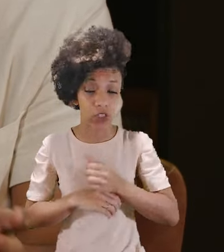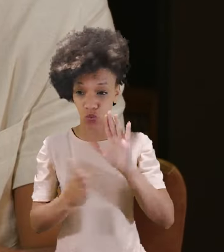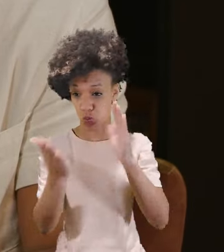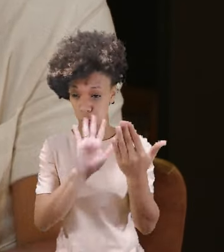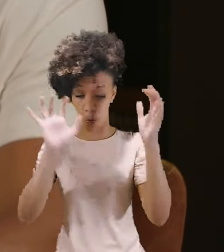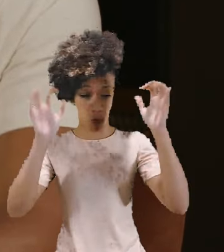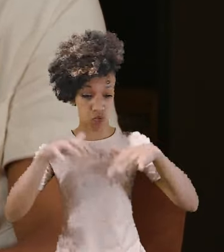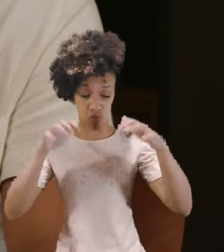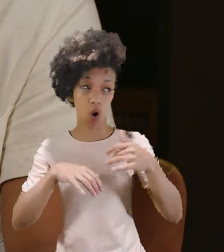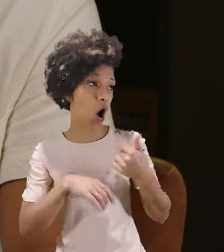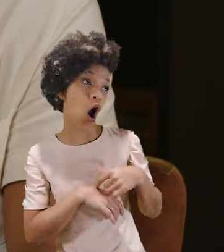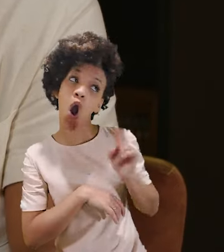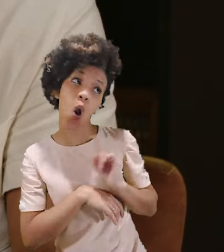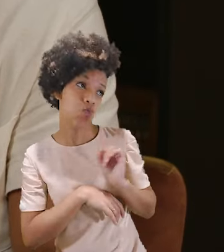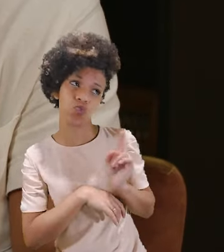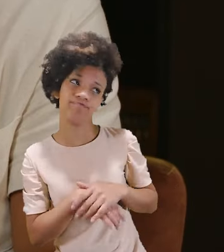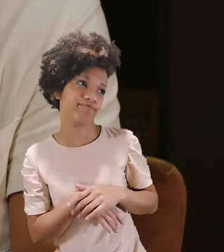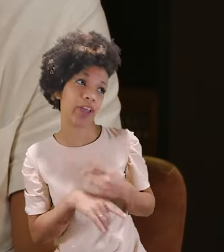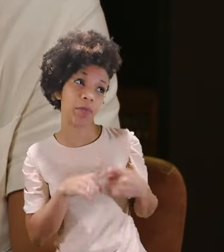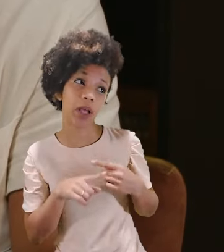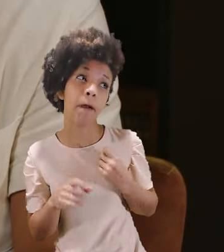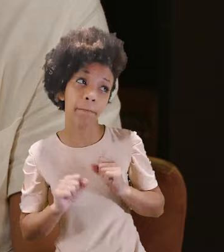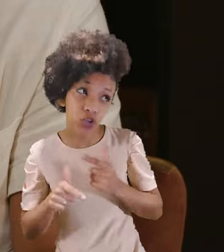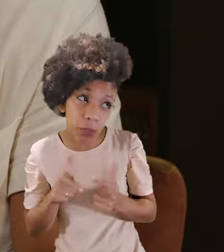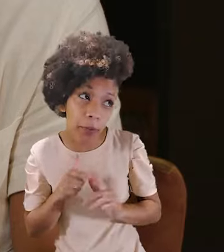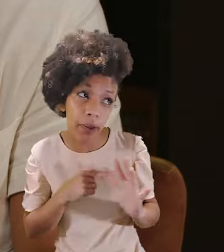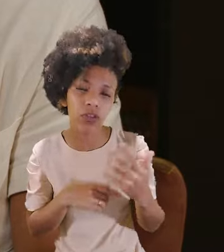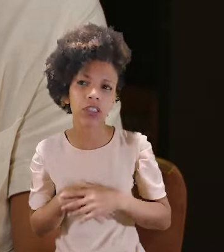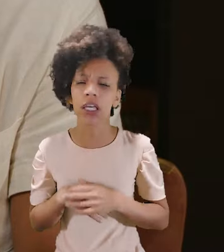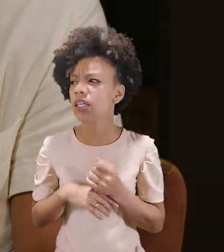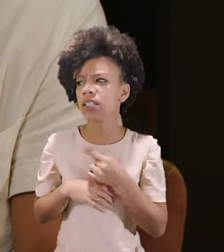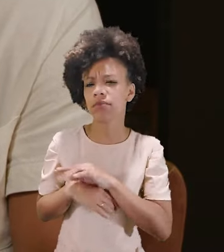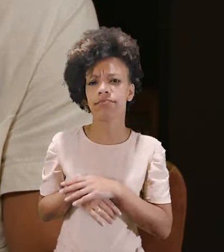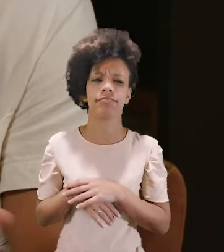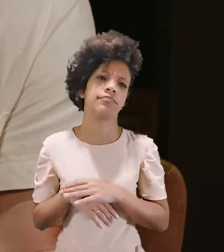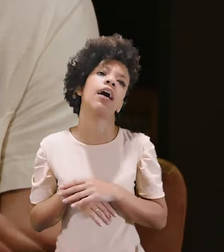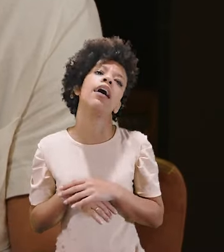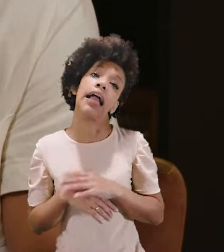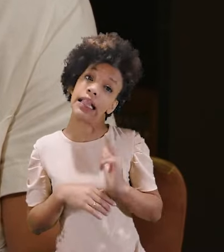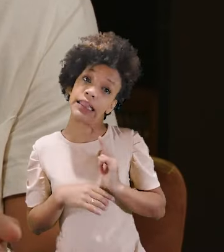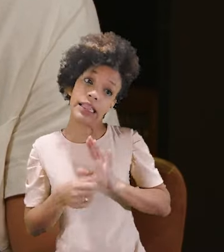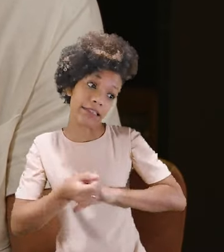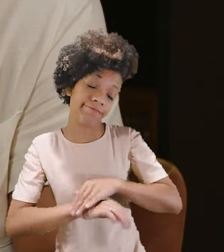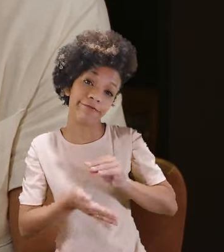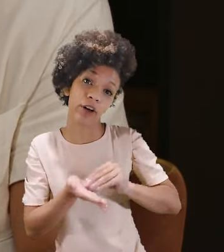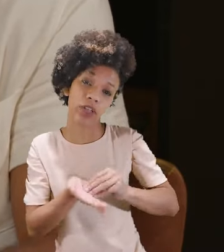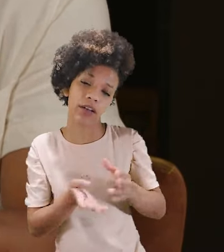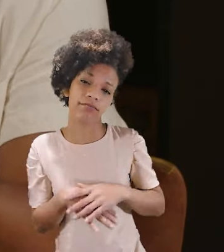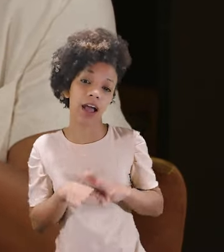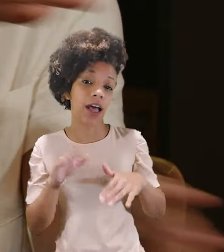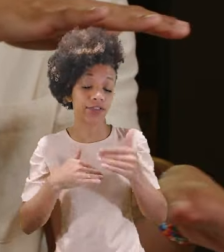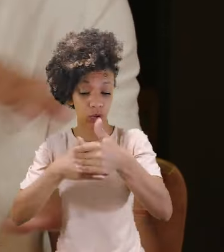aviso de mau tempo para fazer uma não saí hoje não saiu hoje por que isso pode ser um problema entendeu esse Oi já saiu aí para você pode comprometer a segurança